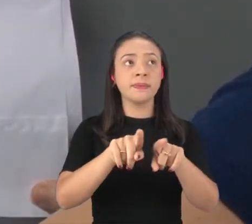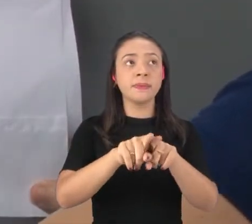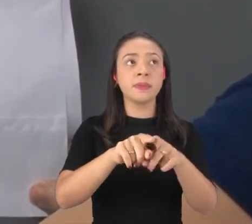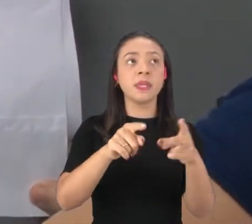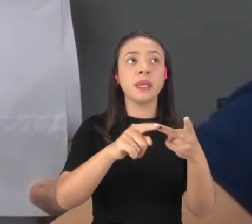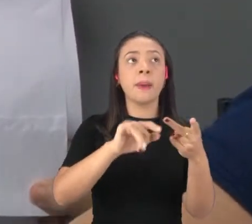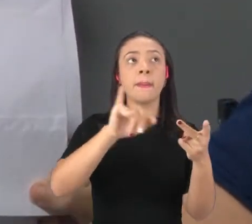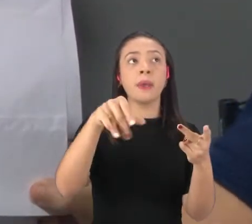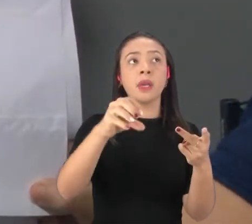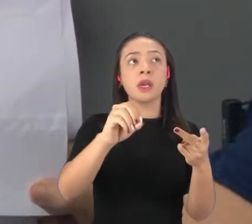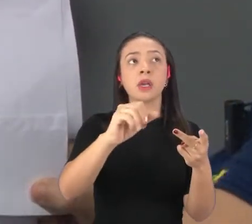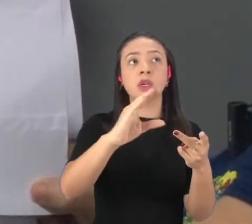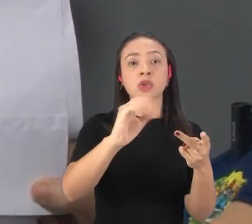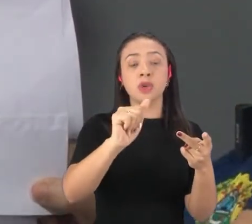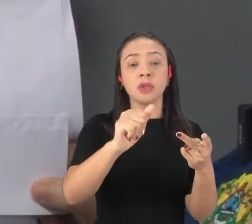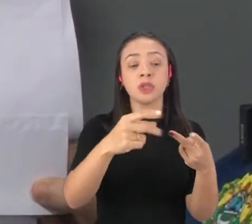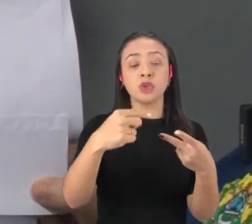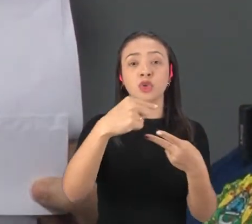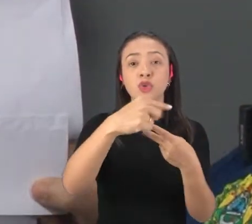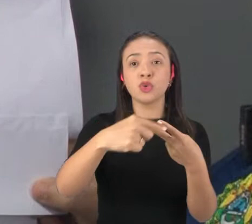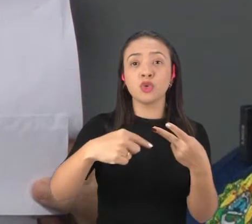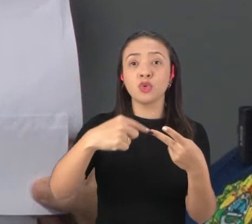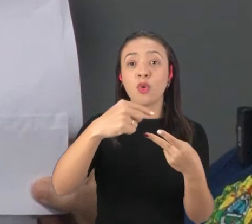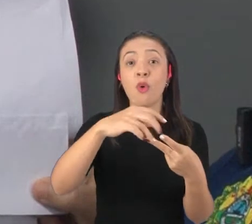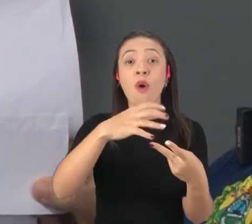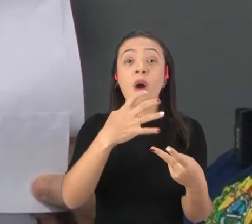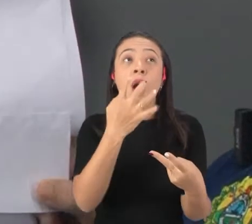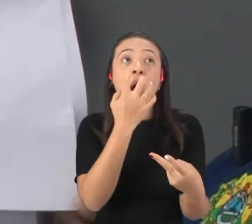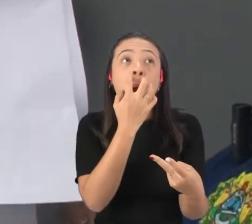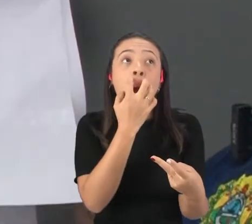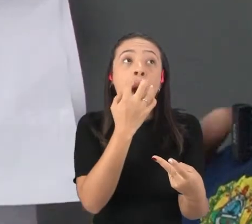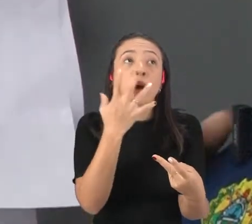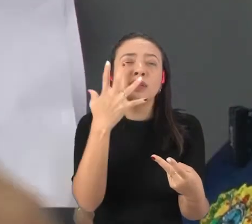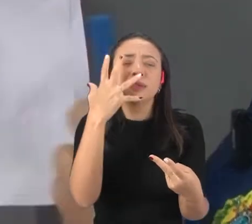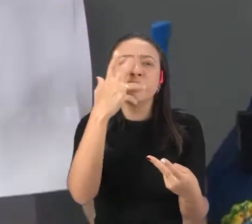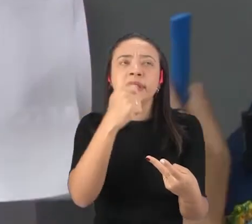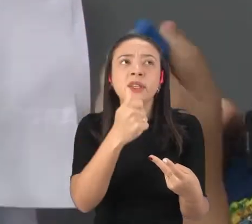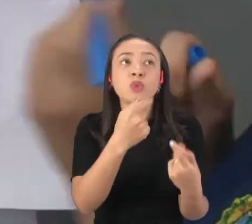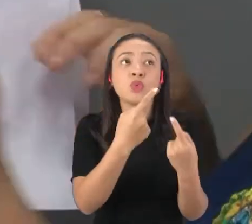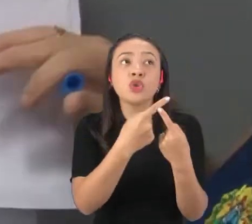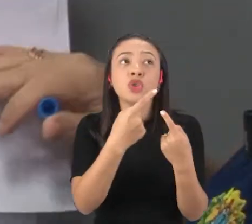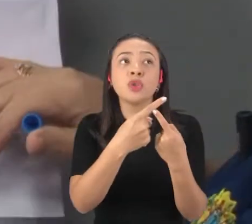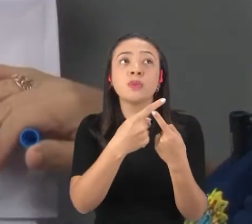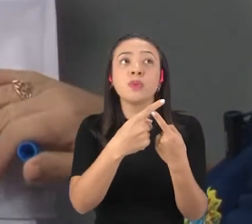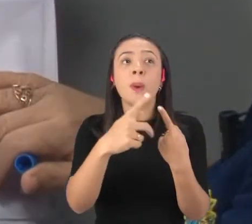Lá. Lili e Joca são 2 lindos cachorros da raça Fish.